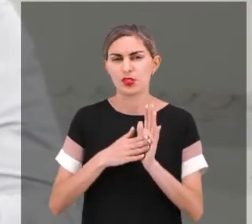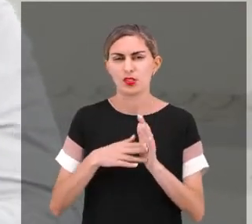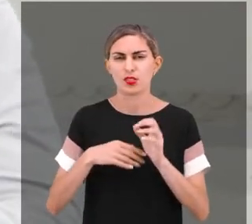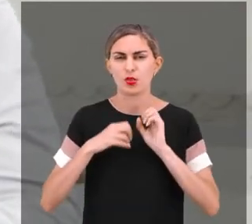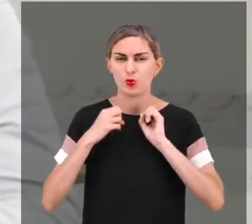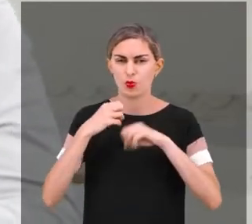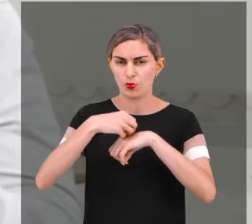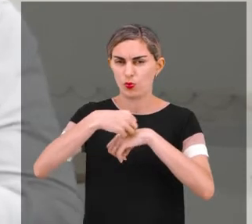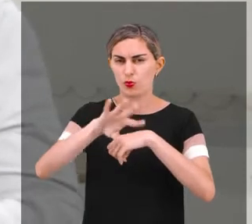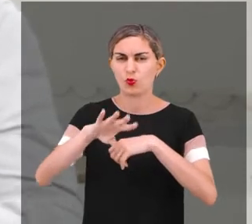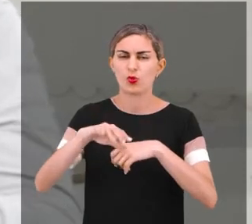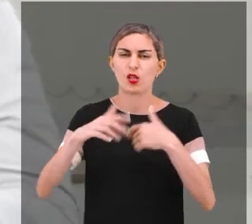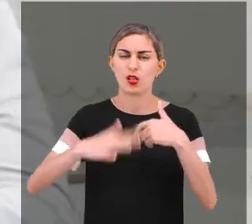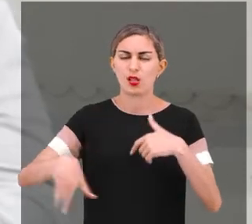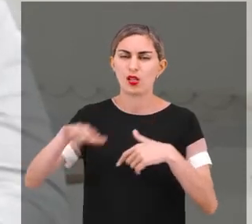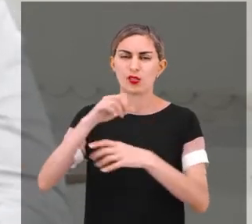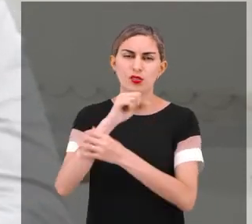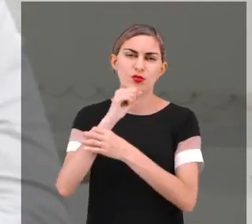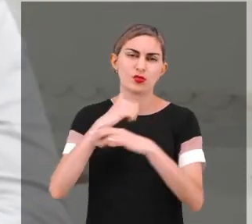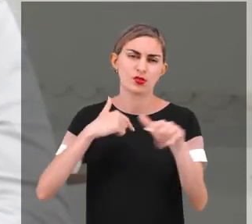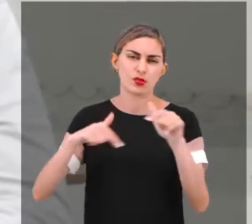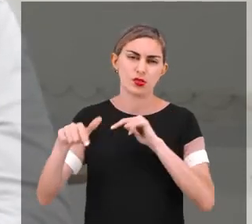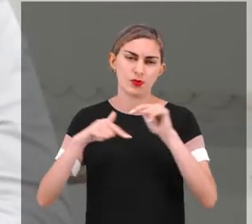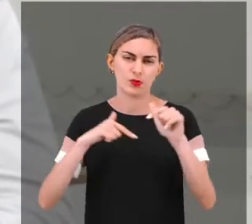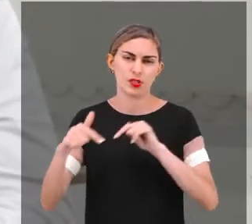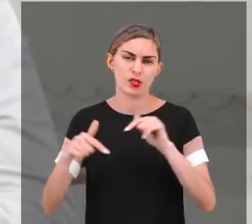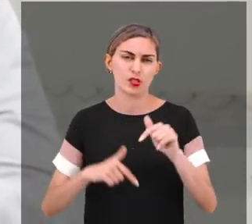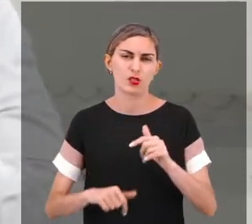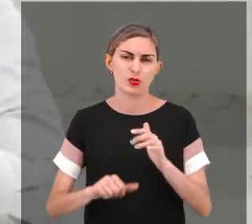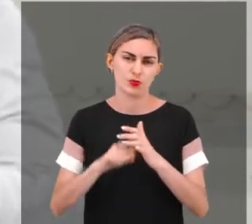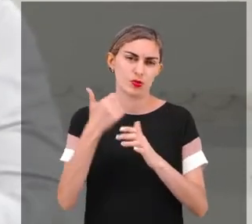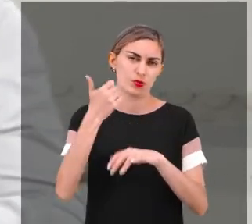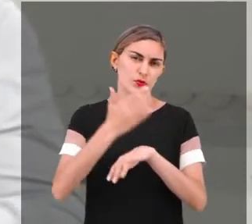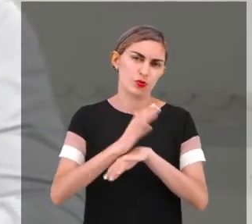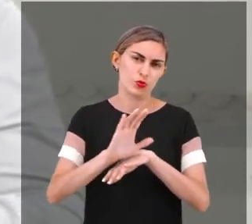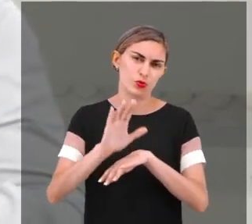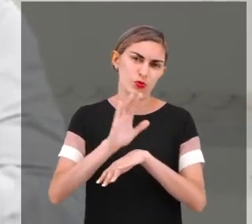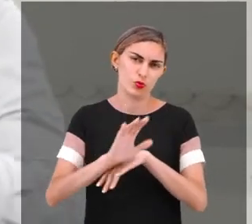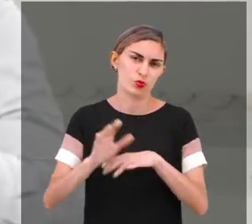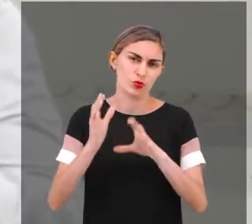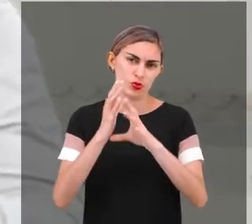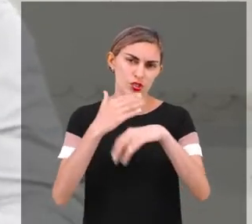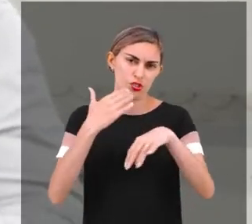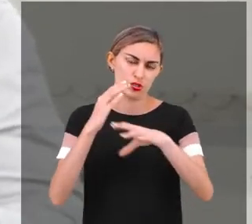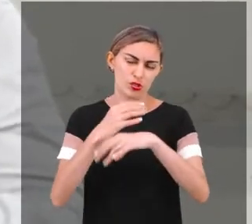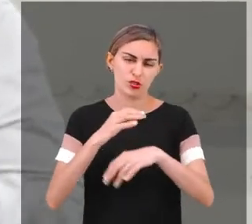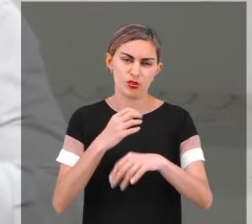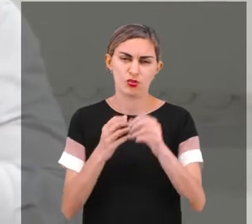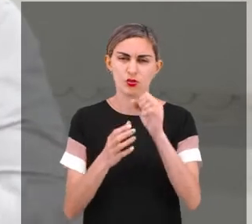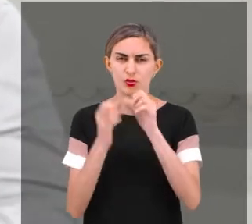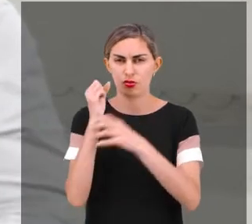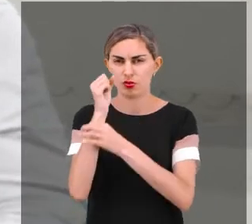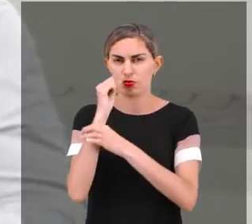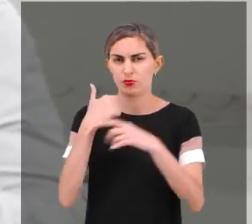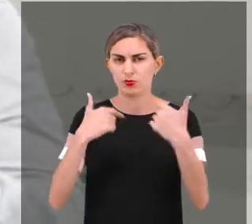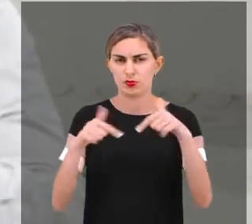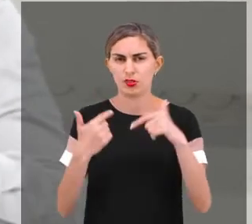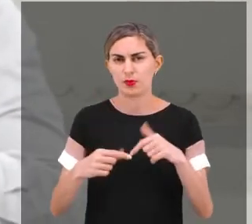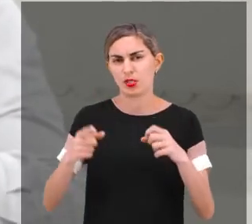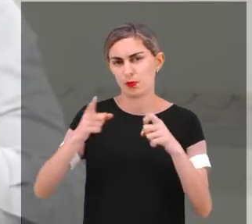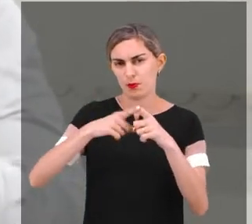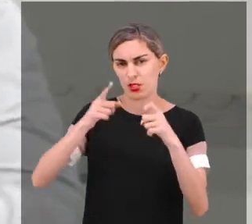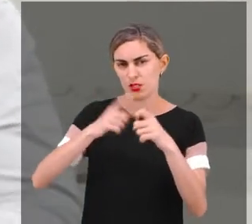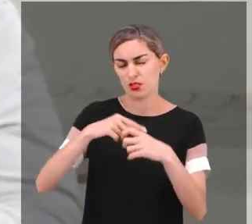difusão de conhecimento na área de segurança e saúde do trabalhador. Os primeiros cursos de engenharia de segurança do trabalho, medicina do